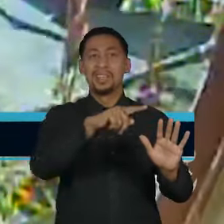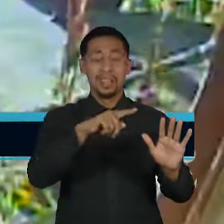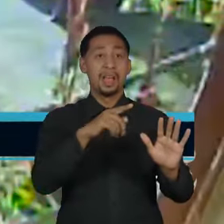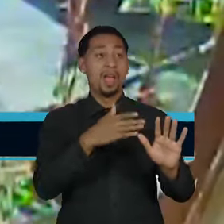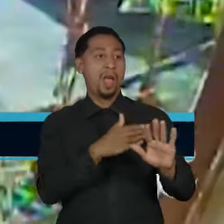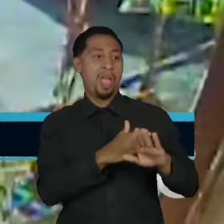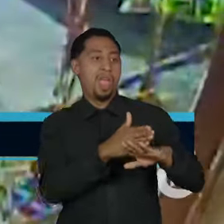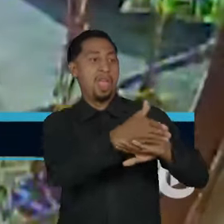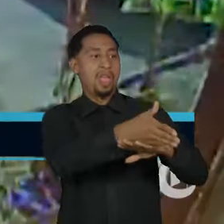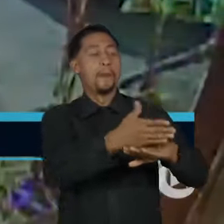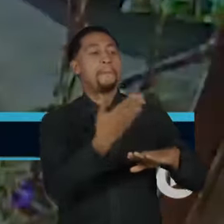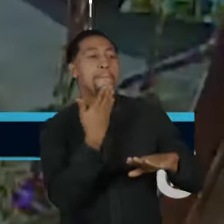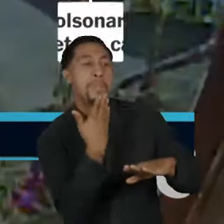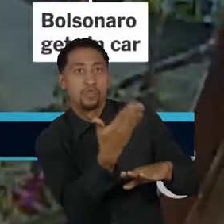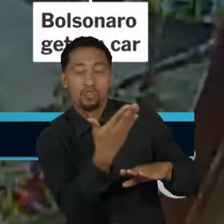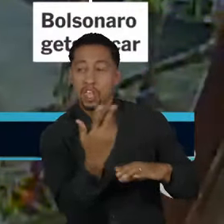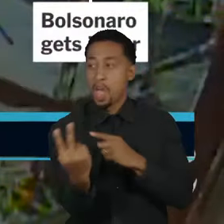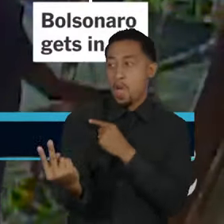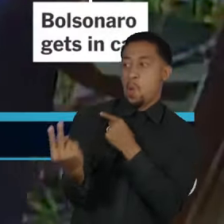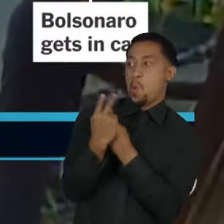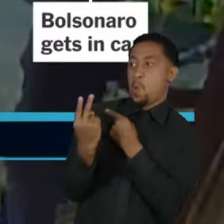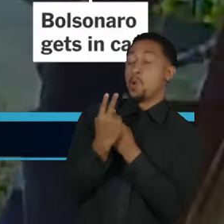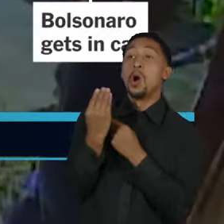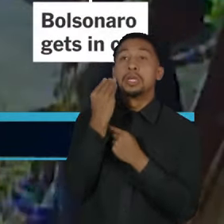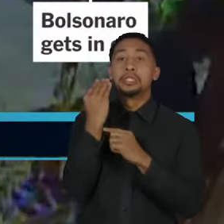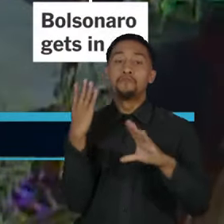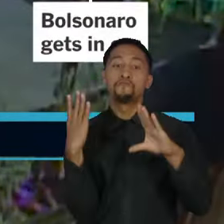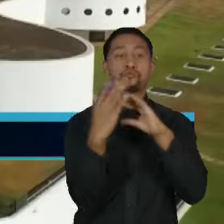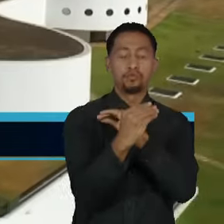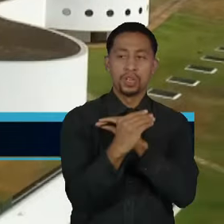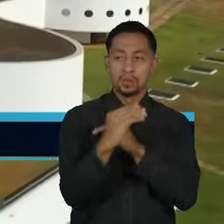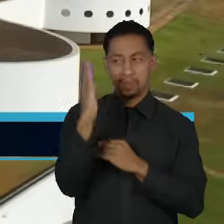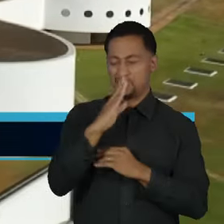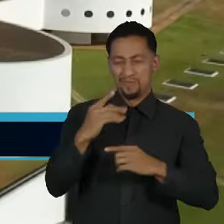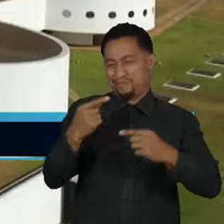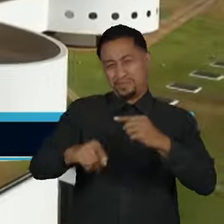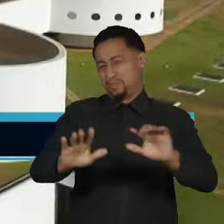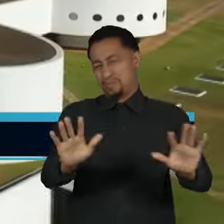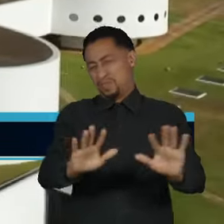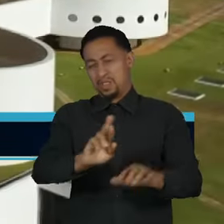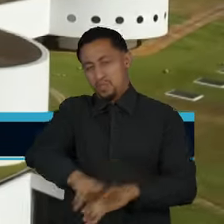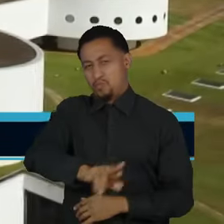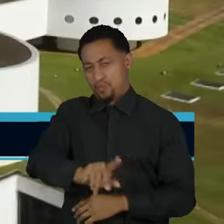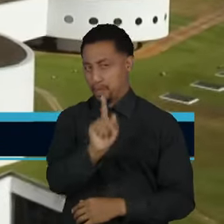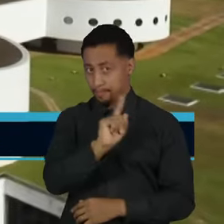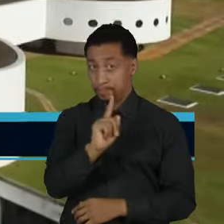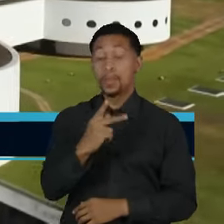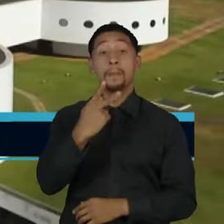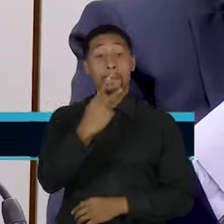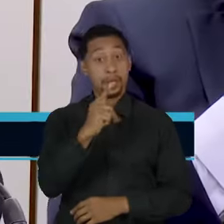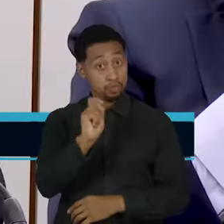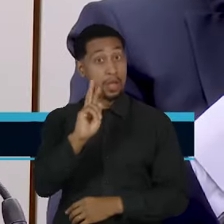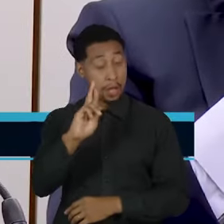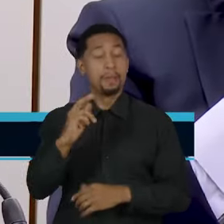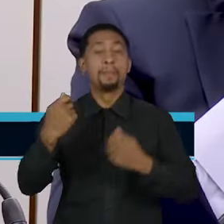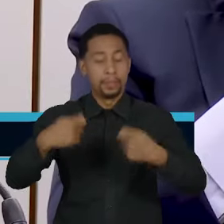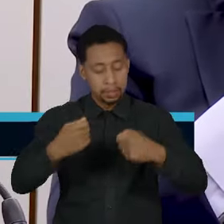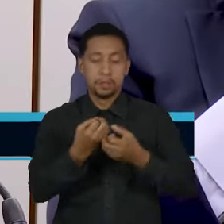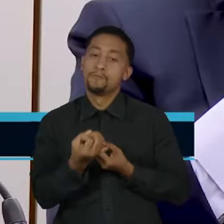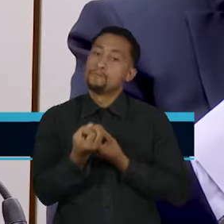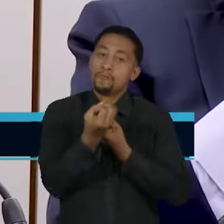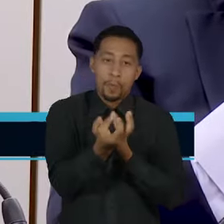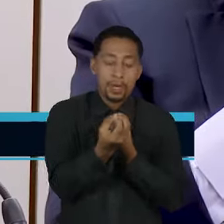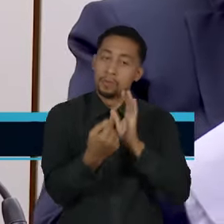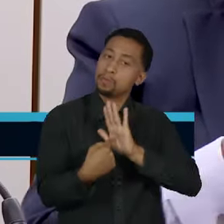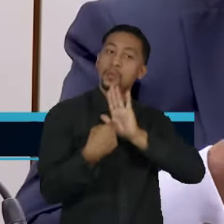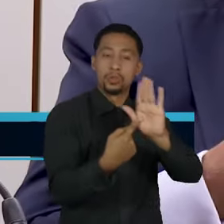visita fosse para pedir asilo político ou tentar fugir do país. A PGR tem uma semana para se manifestar. O ministro deve analisar